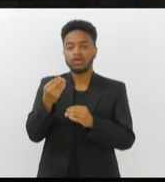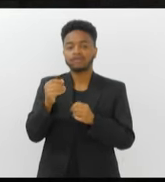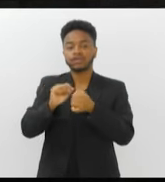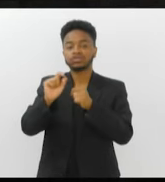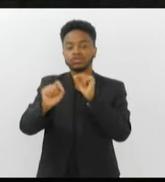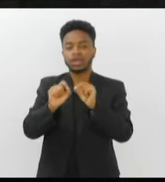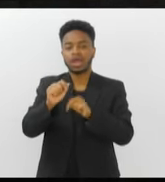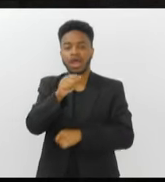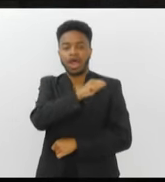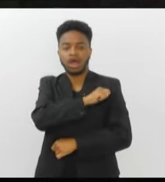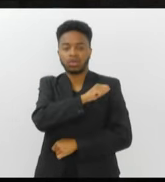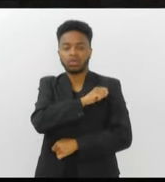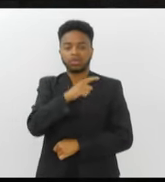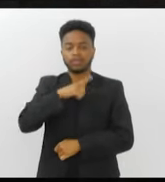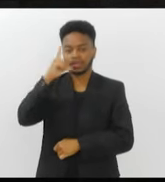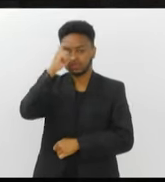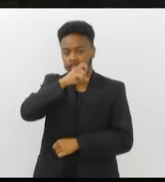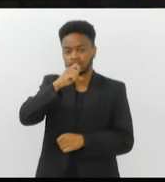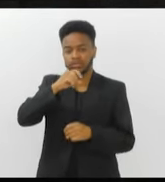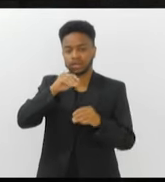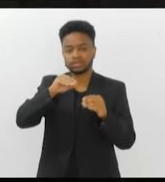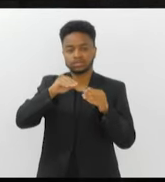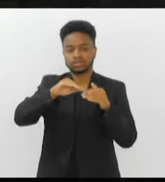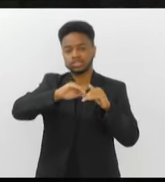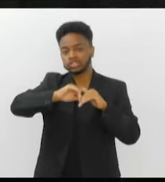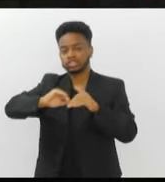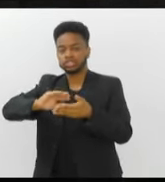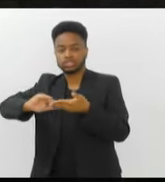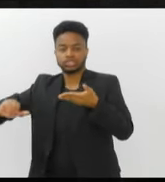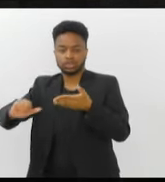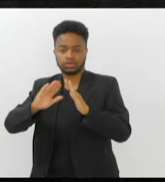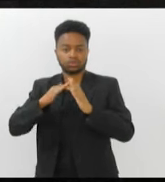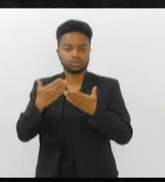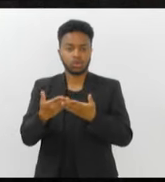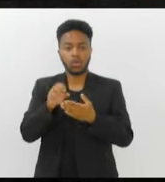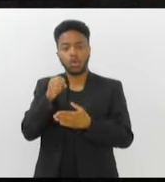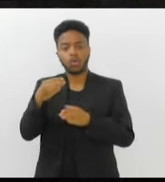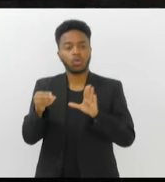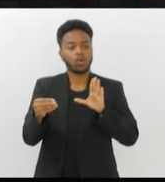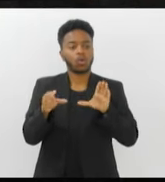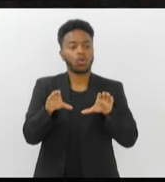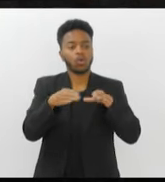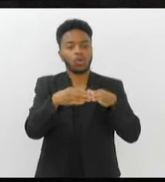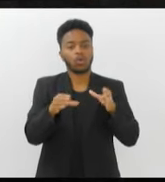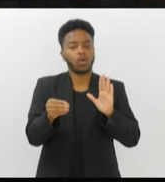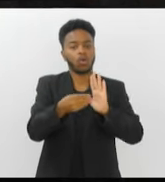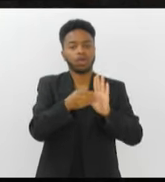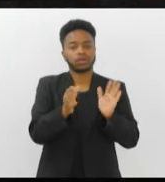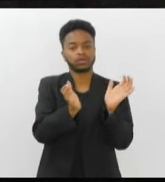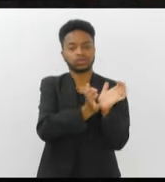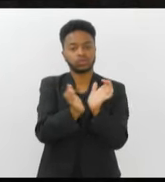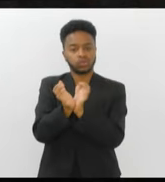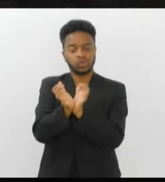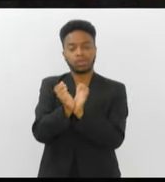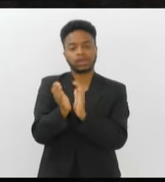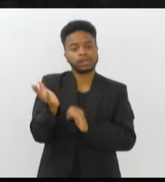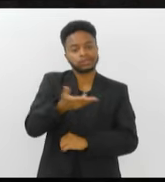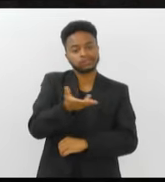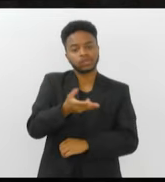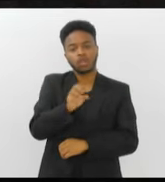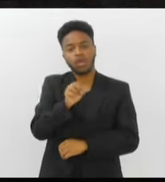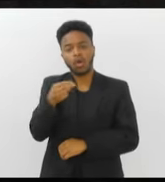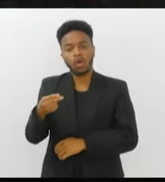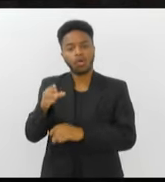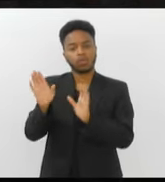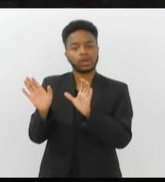escola. Bota em turma de aceleração, bota em turma especial, ou mesmo toma medidas que reduzem a matrícula desses alunos em